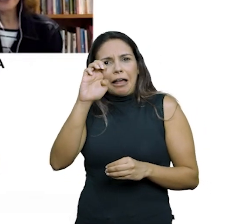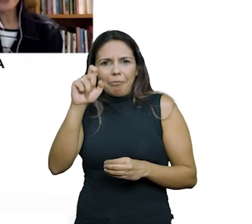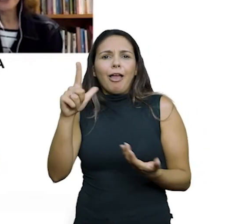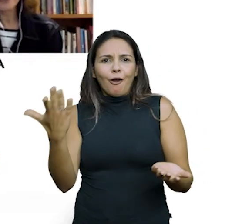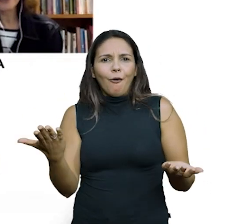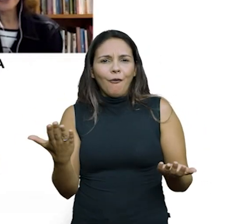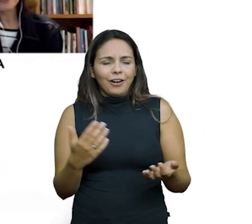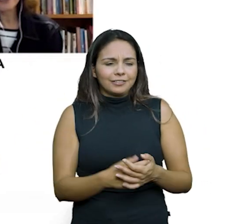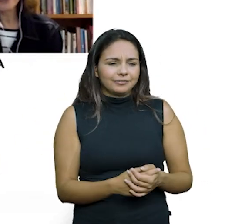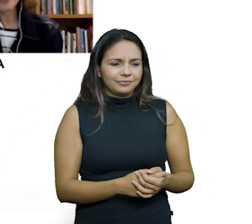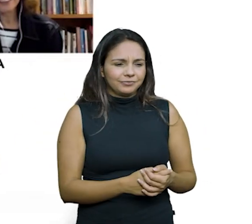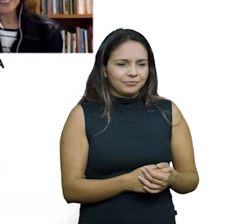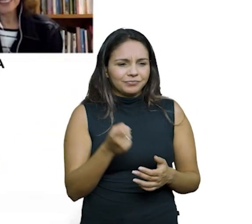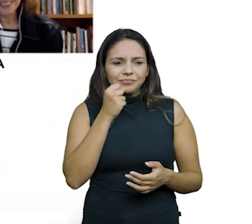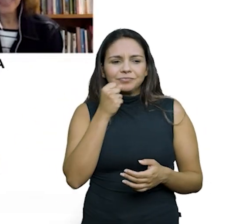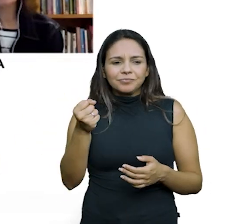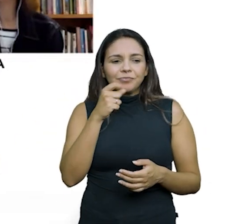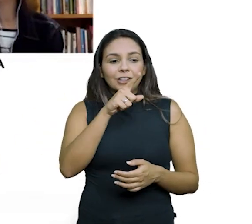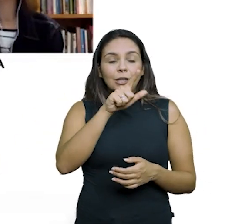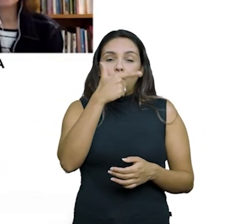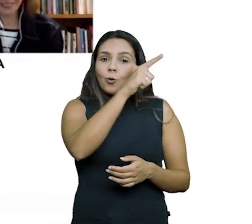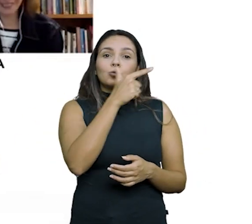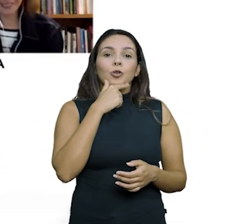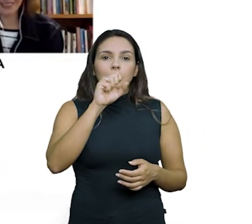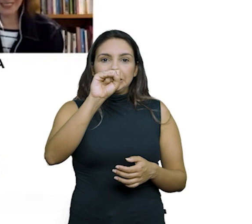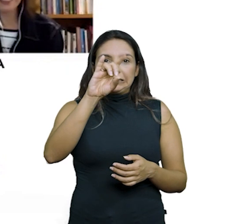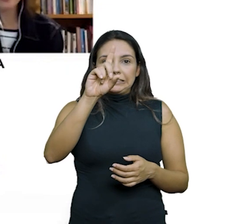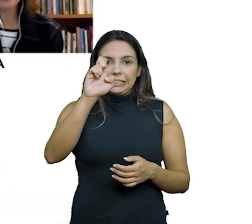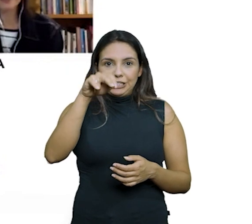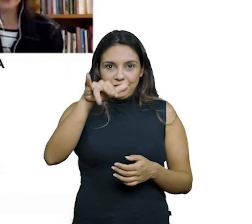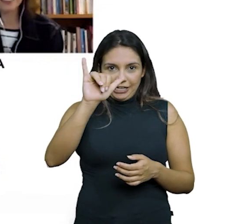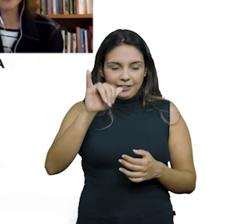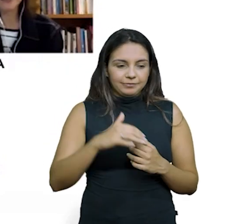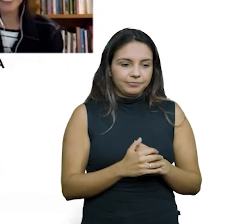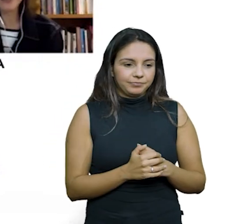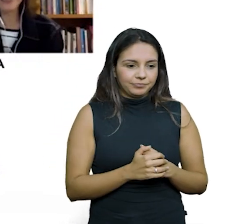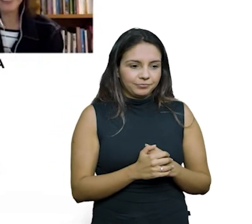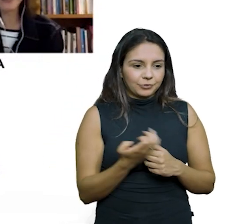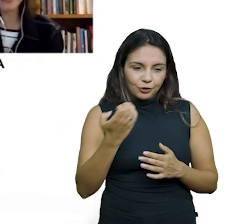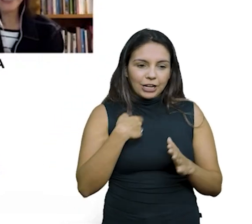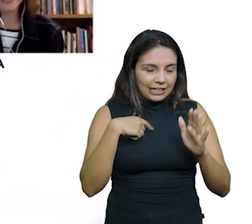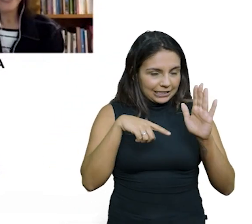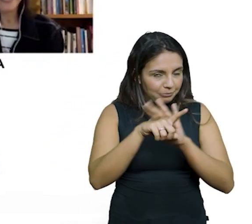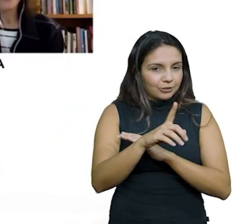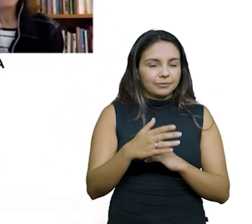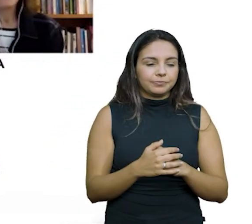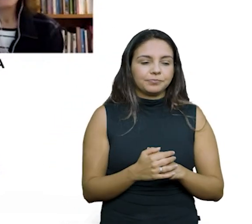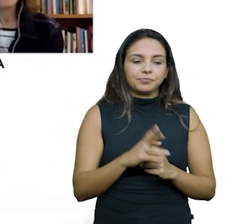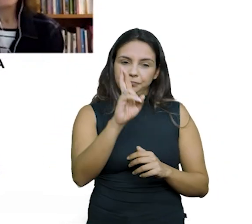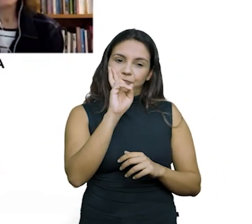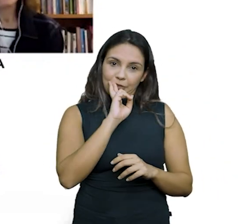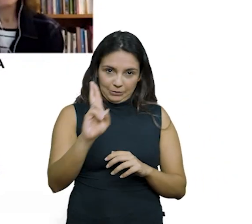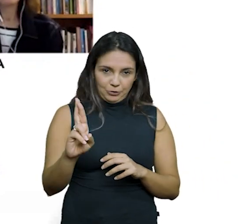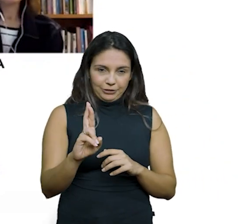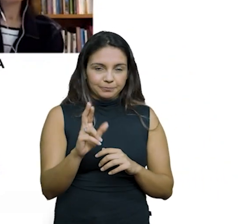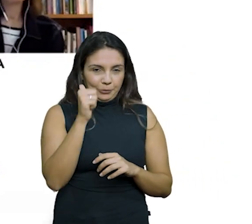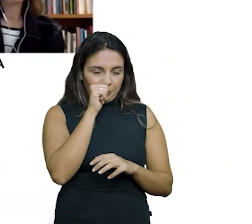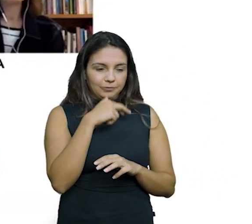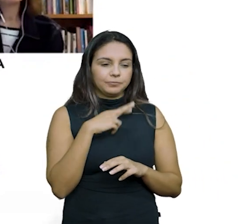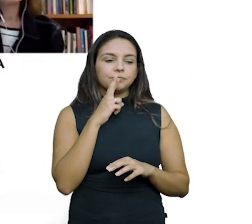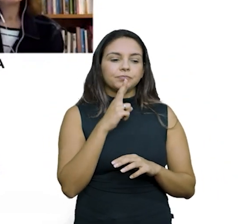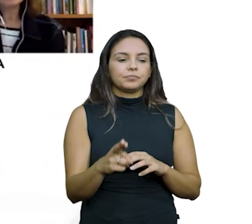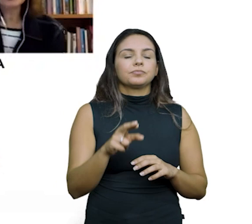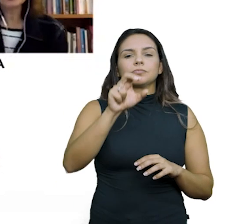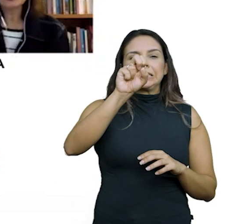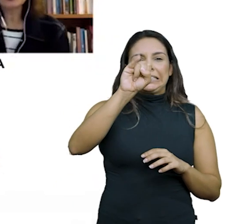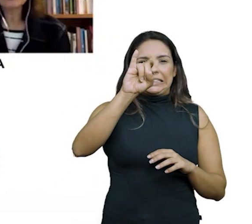pela Isabel Allende se ela entrevistou o Sidney Sheldon? Sim. É essa a questão. Pois é. O Sidney